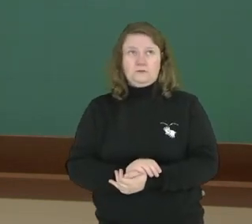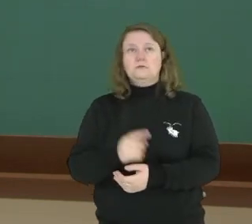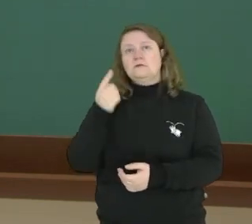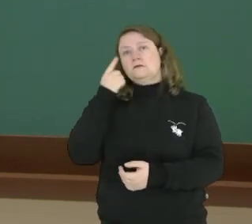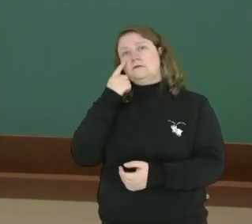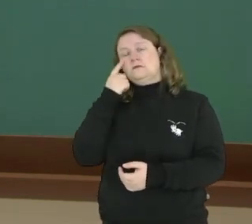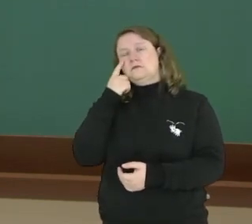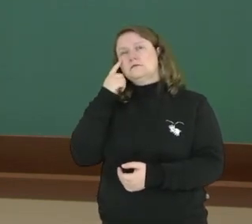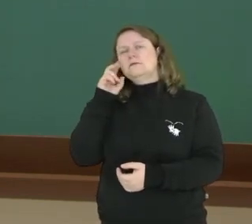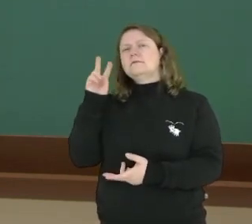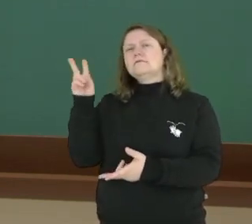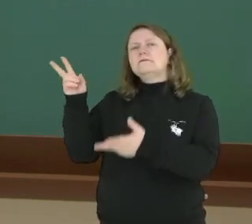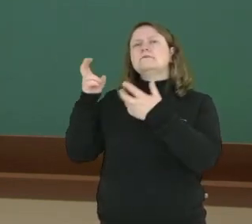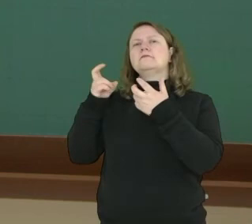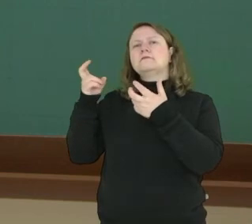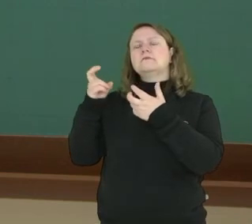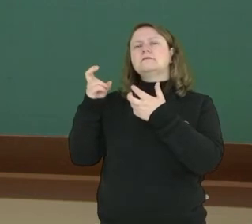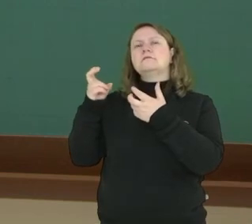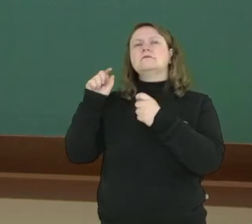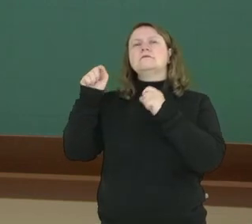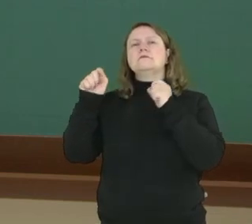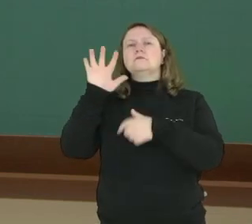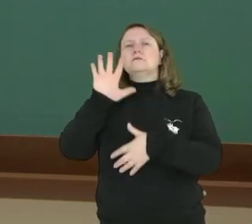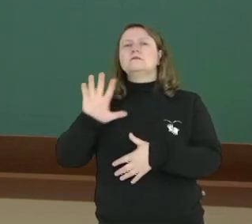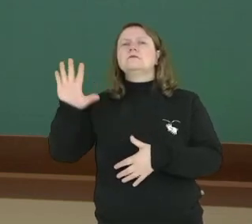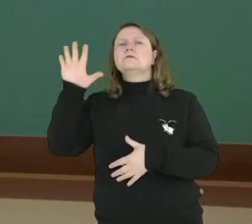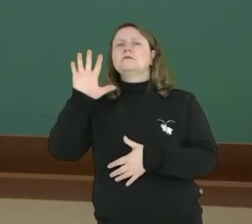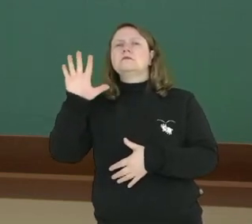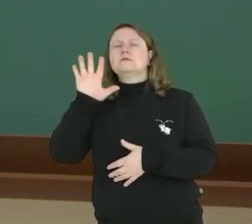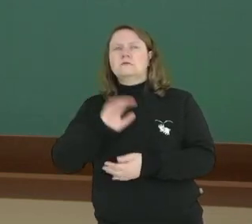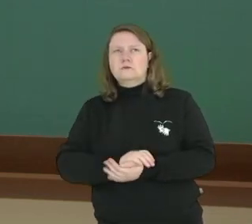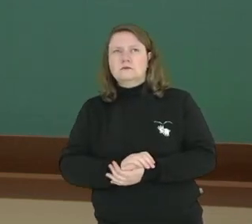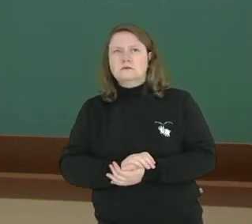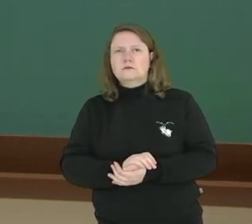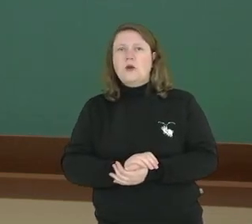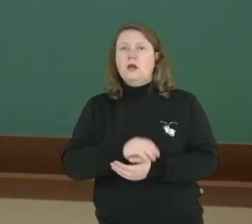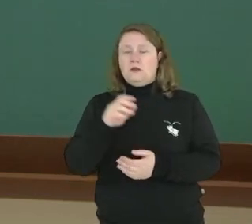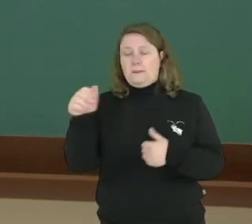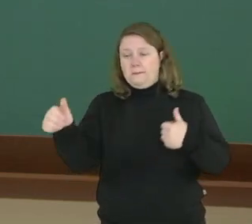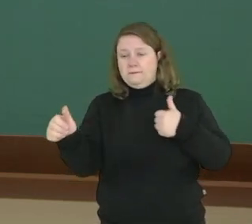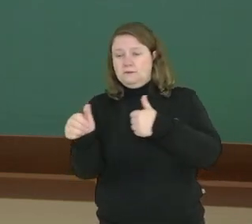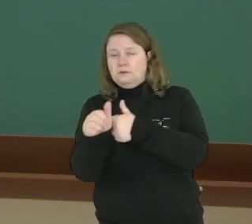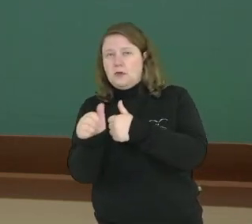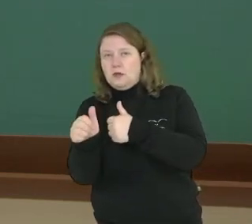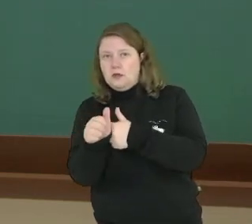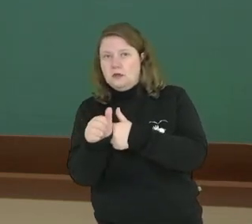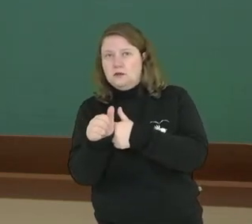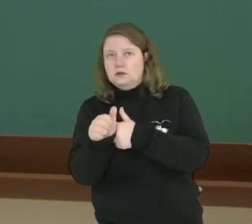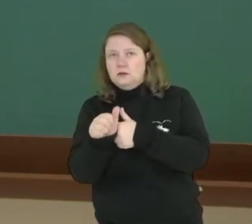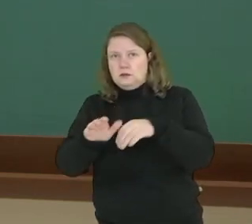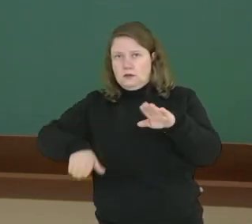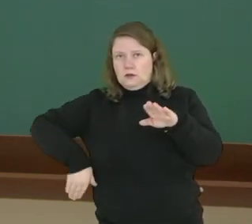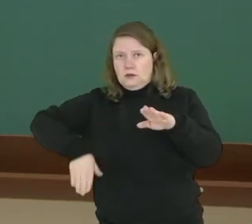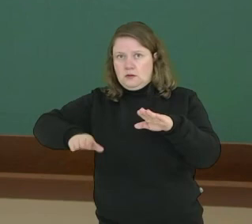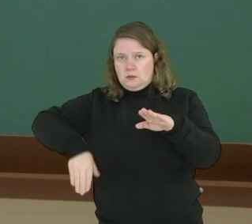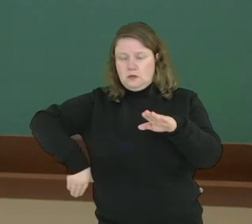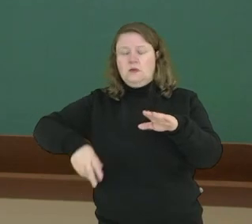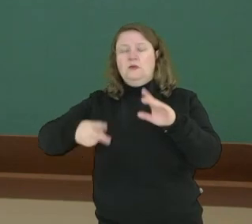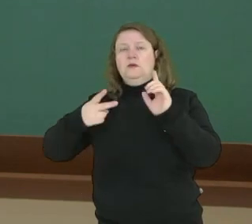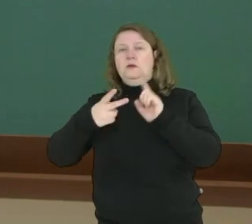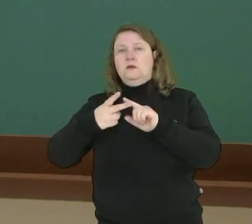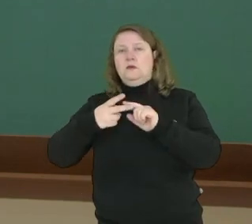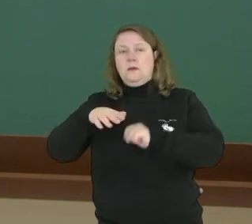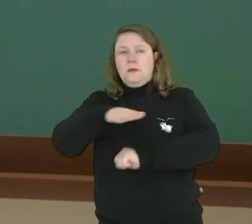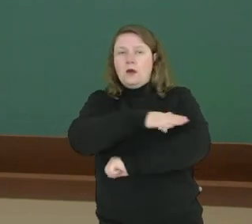analisando o mapa, identificamos as áreas de floresta da Floresta Atlântica, né, Serra do Mar e o Parque Nacional do Iguaçu,